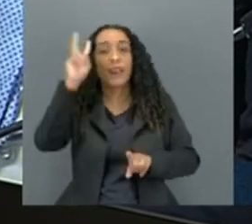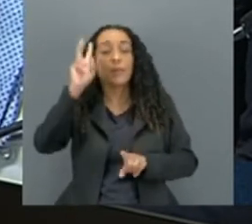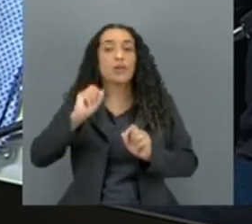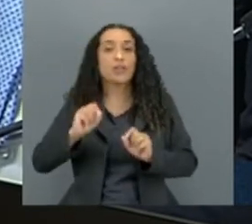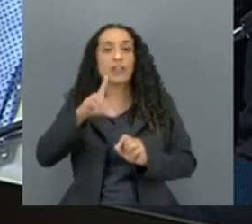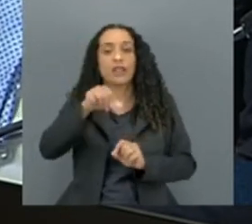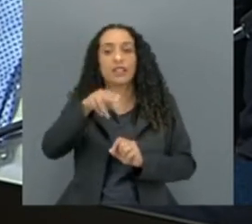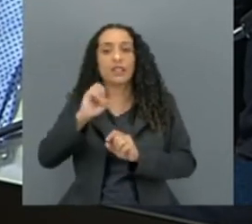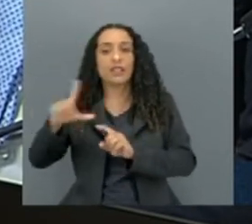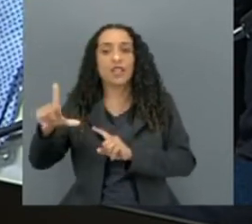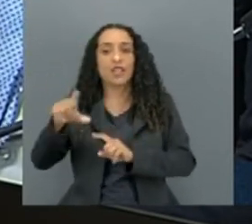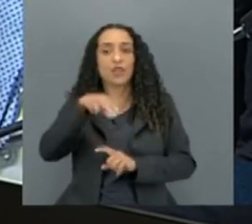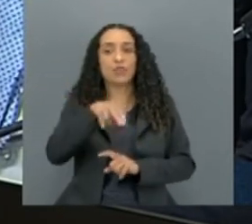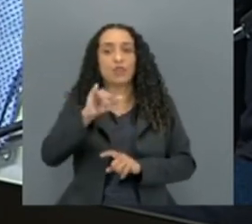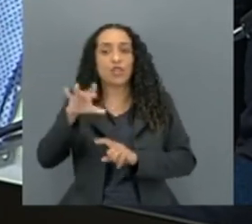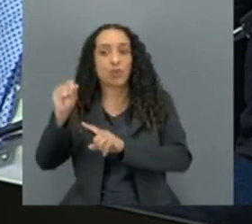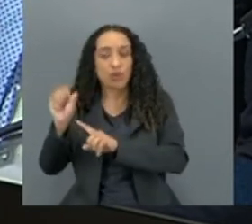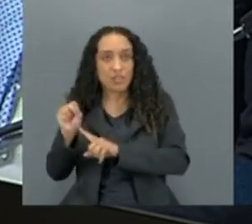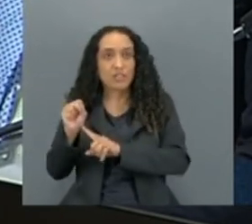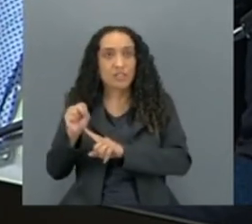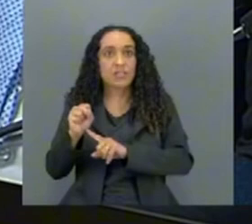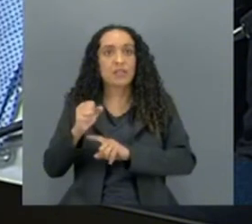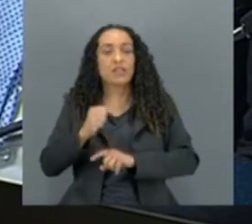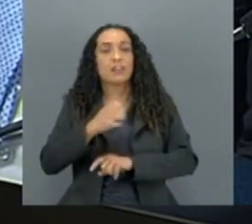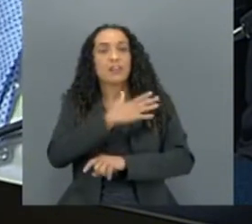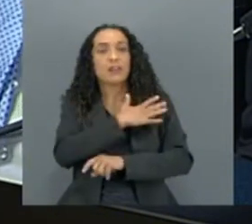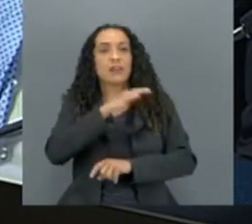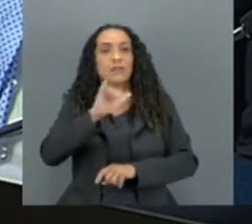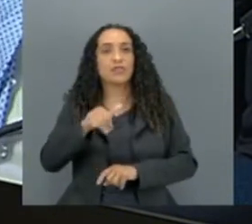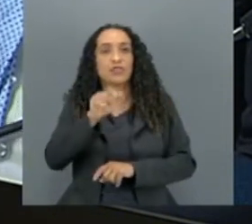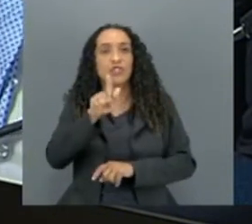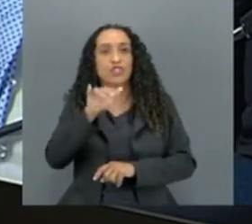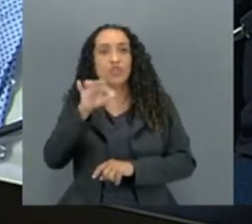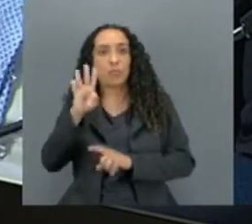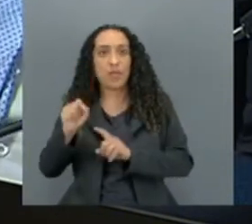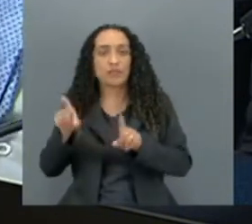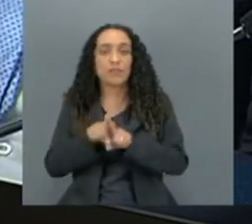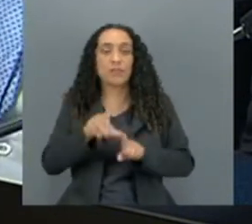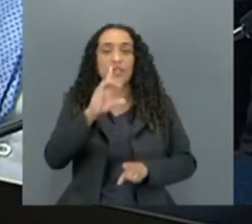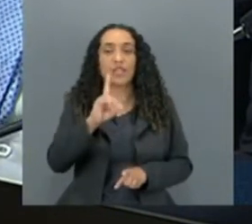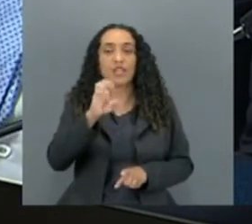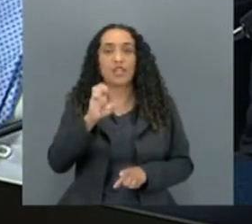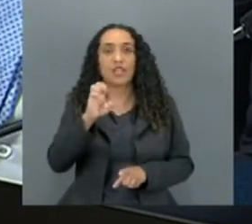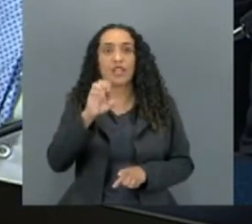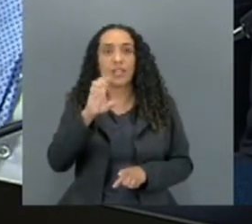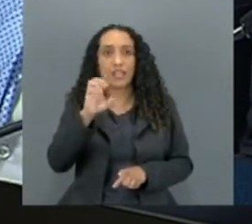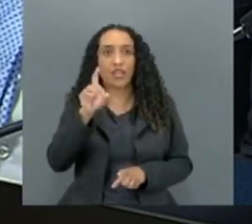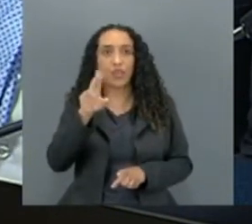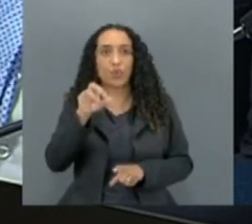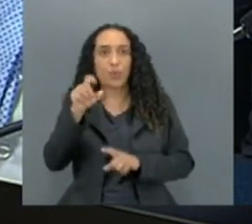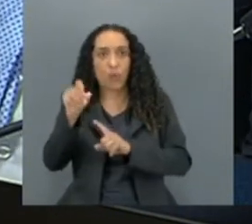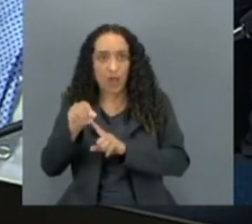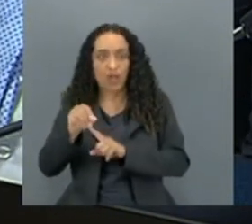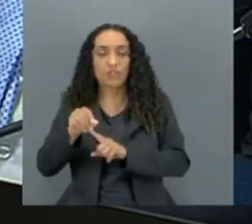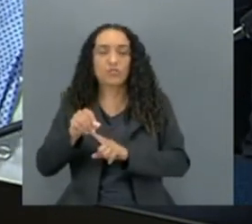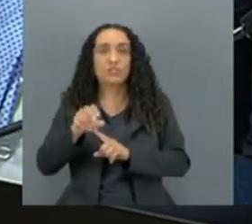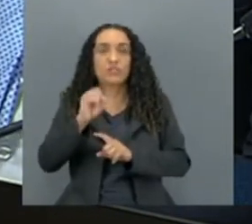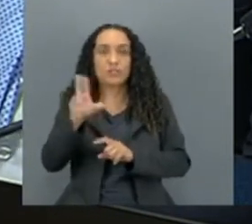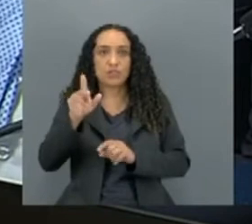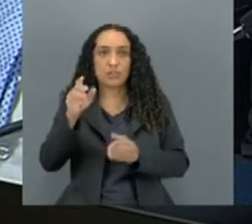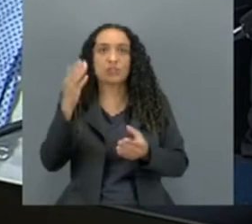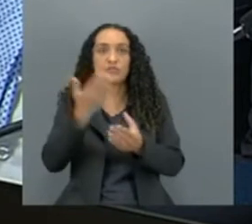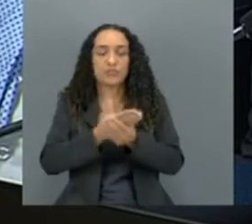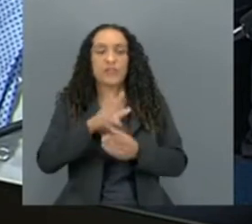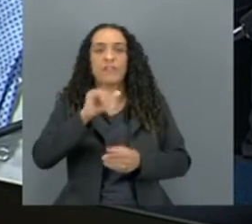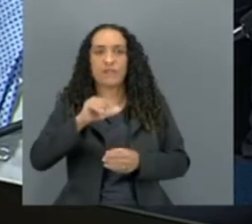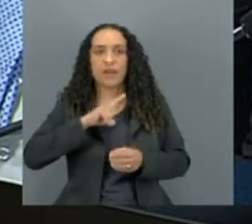de Daniel Silveira, Nicolas Ferreira, Cabo Gilberto Silva e Eduardo Bolsonaro, que se não foram indiciados, saiu na imprensa que haveriam